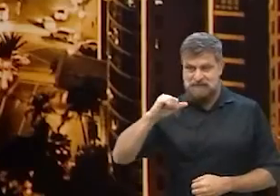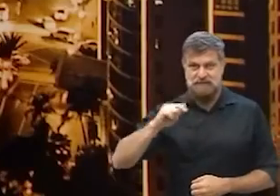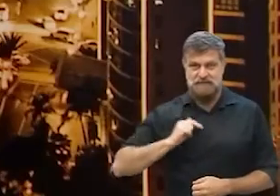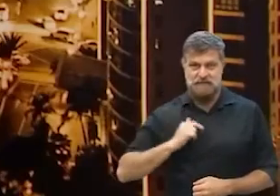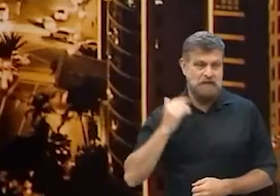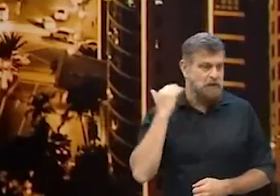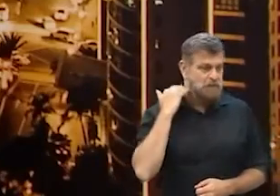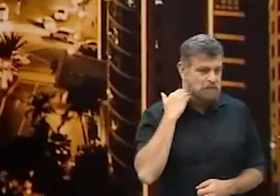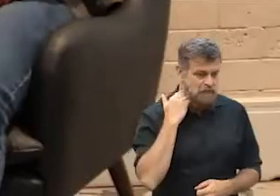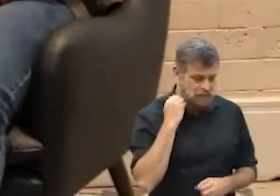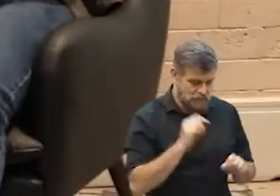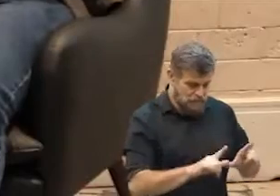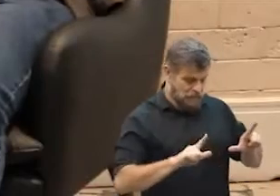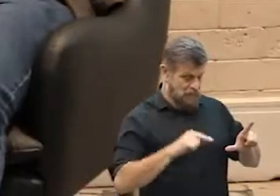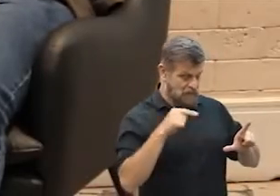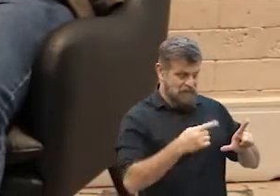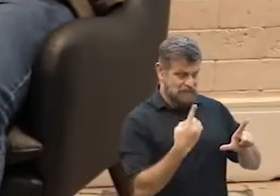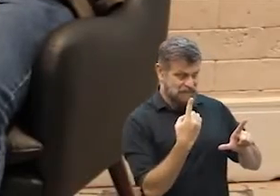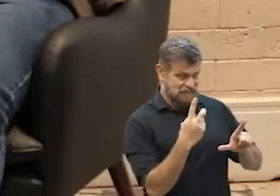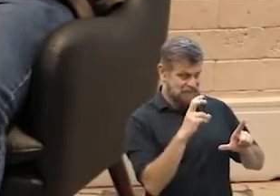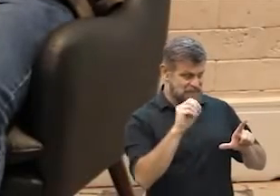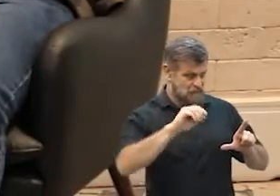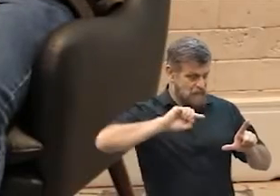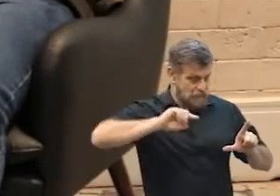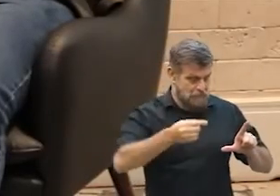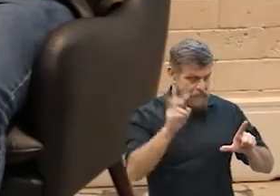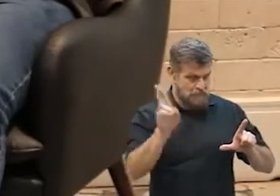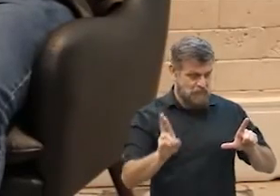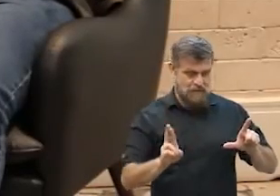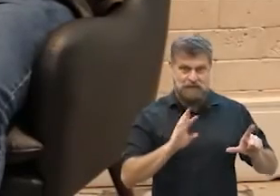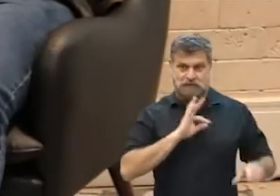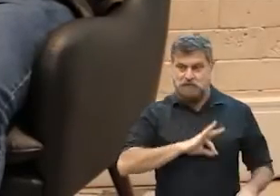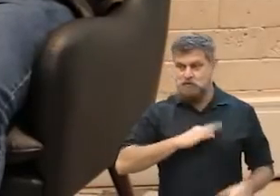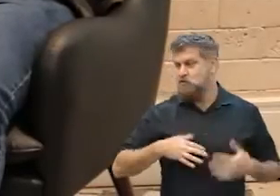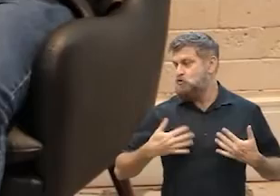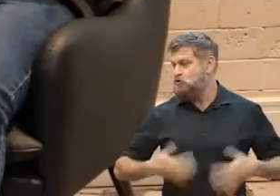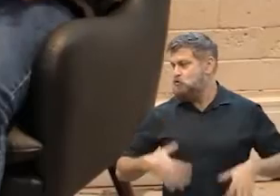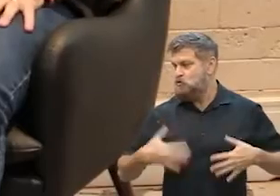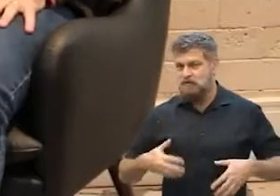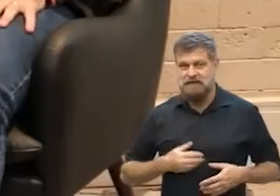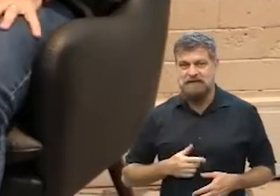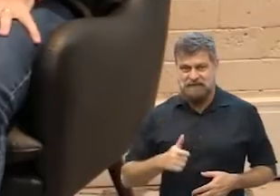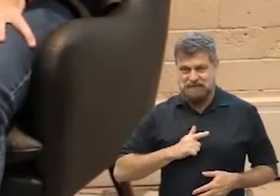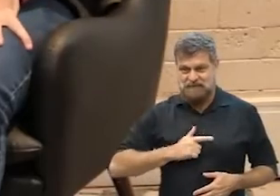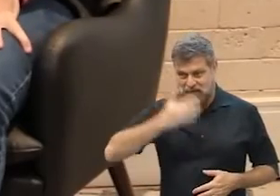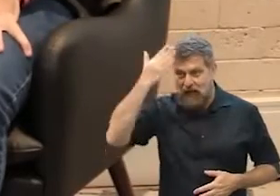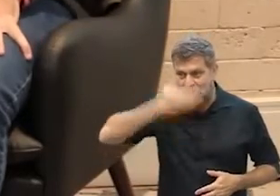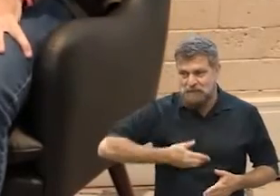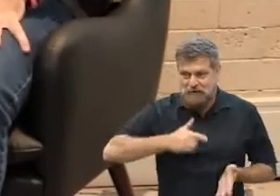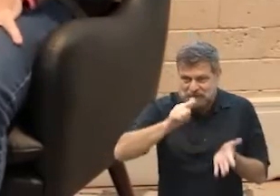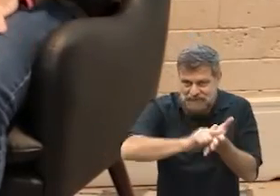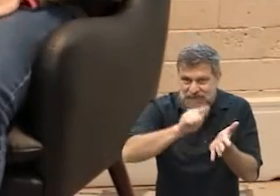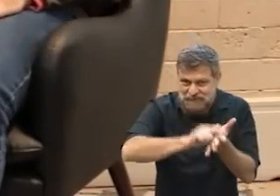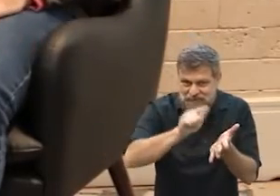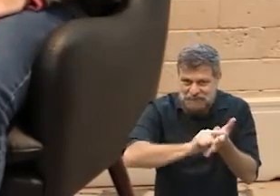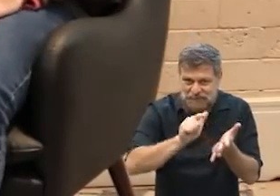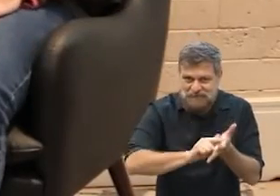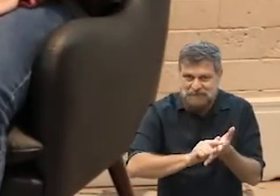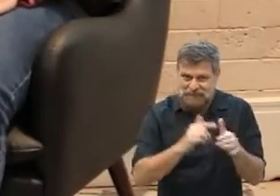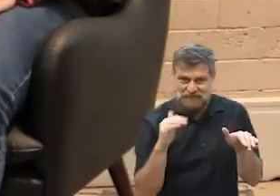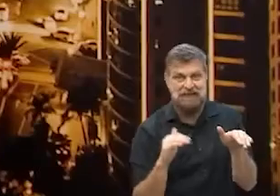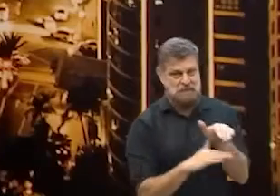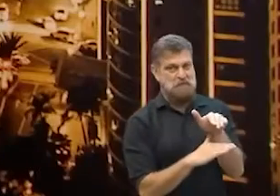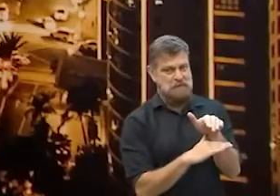creditada na conta de R$ 150.000. Que legal, são coisas que você guarda até hoje na memória, né? Guardo os comprovantinhos